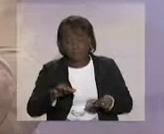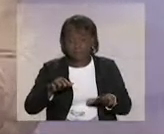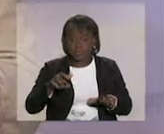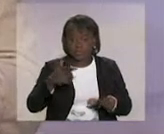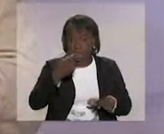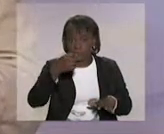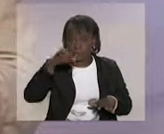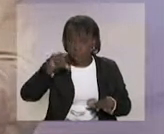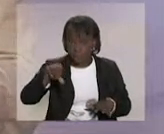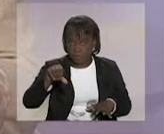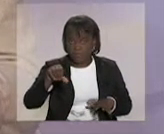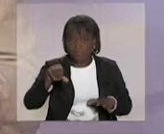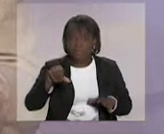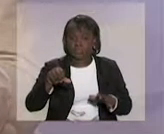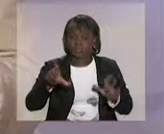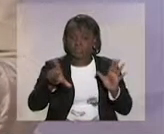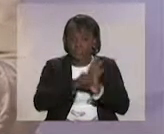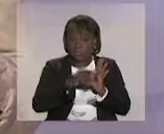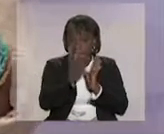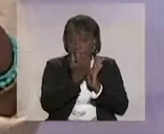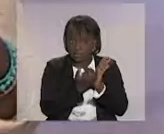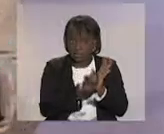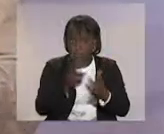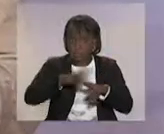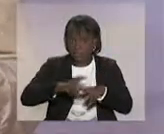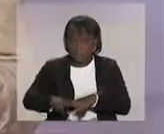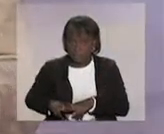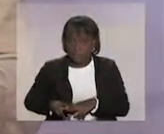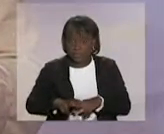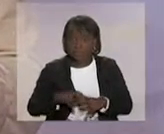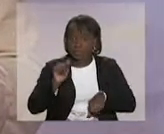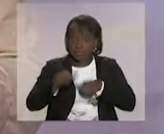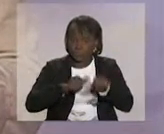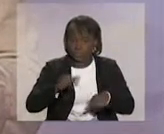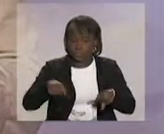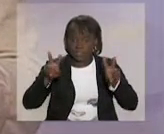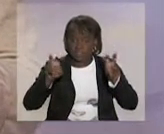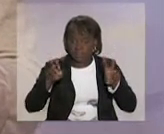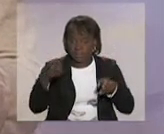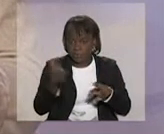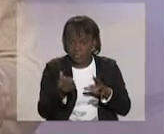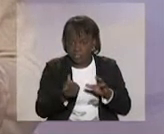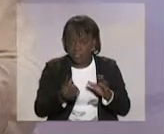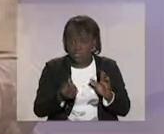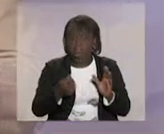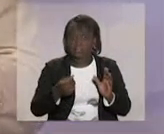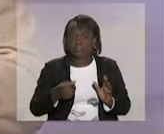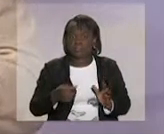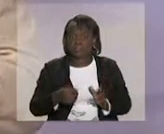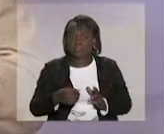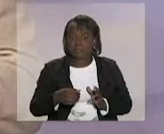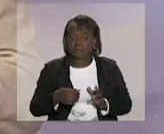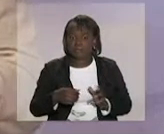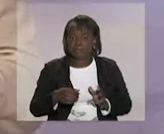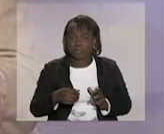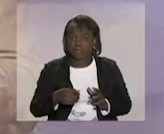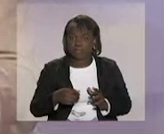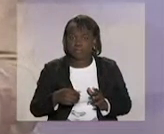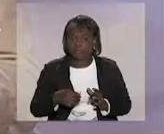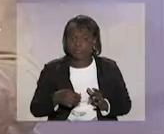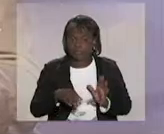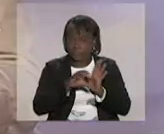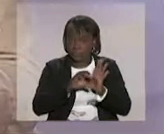levando em consideração que em 2009 o Código Penal mudou o título 6º do Código Penal,